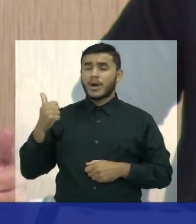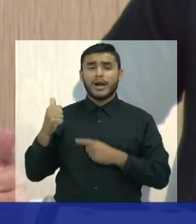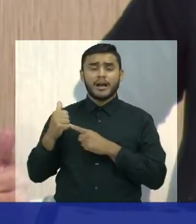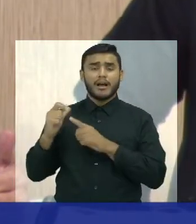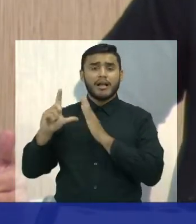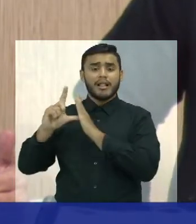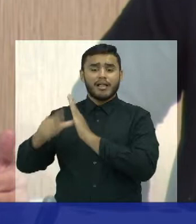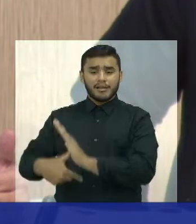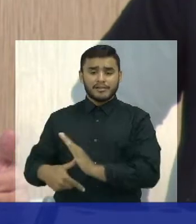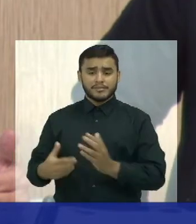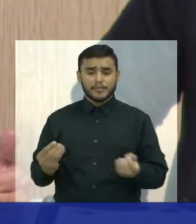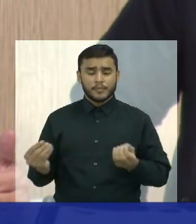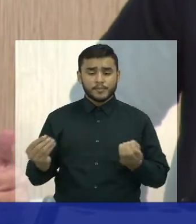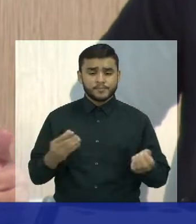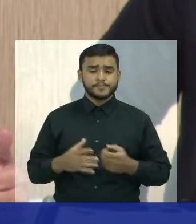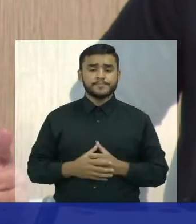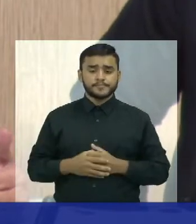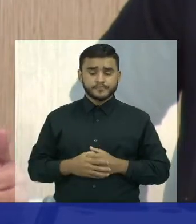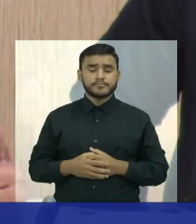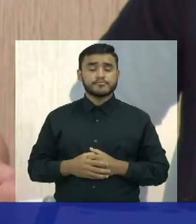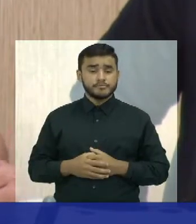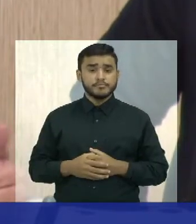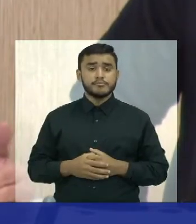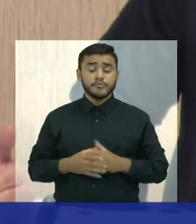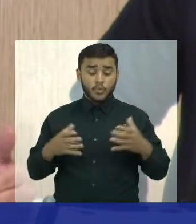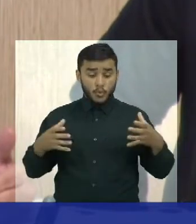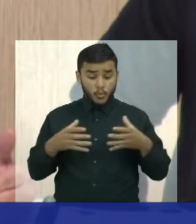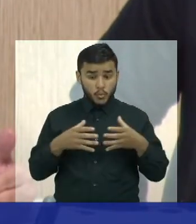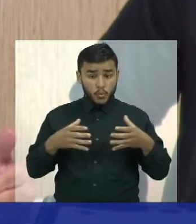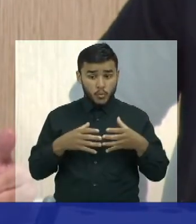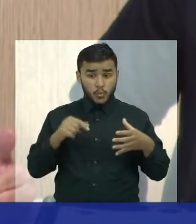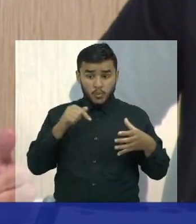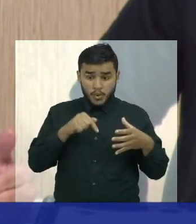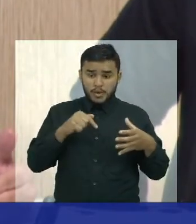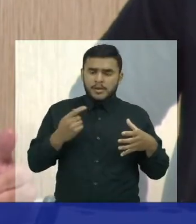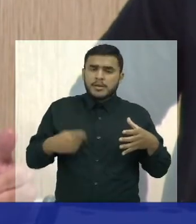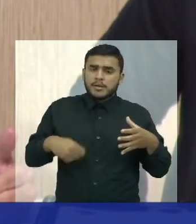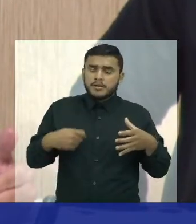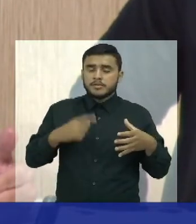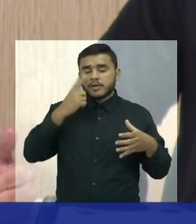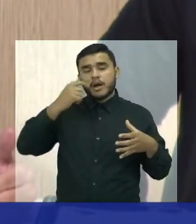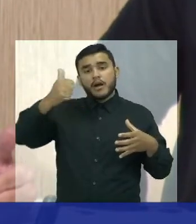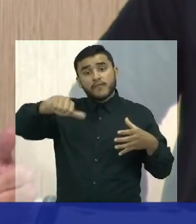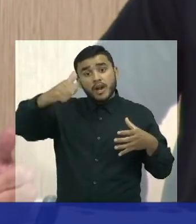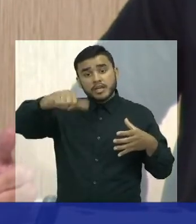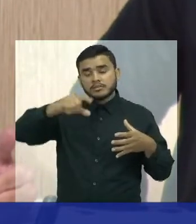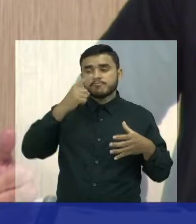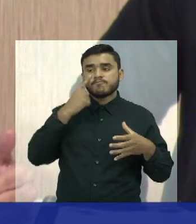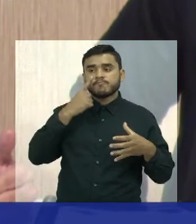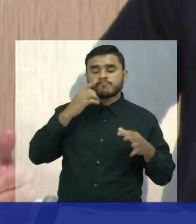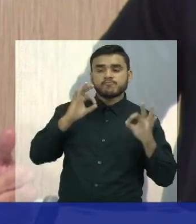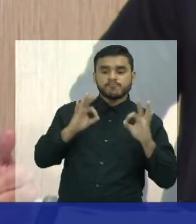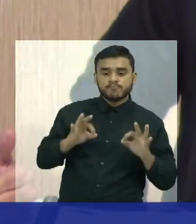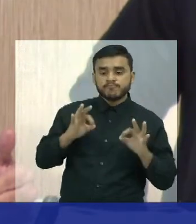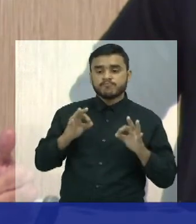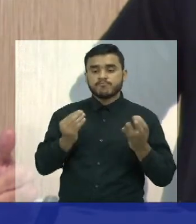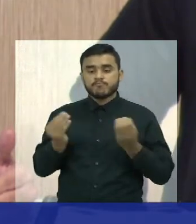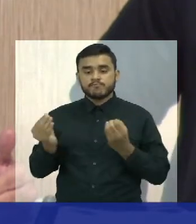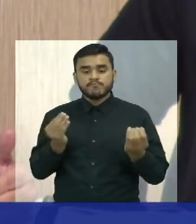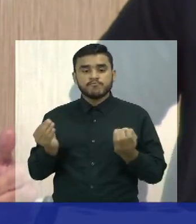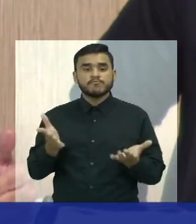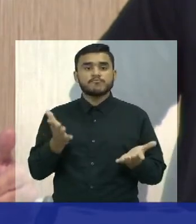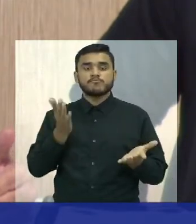1981. Então, a comissão, vou repetir, de avaliação, é para